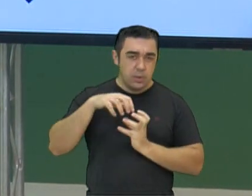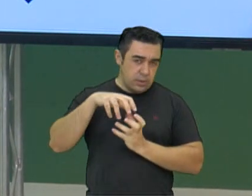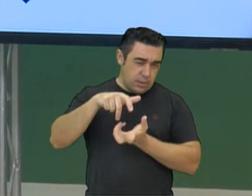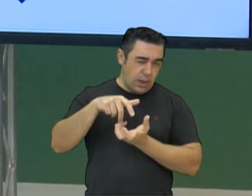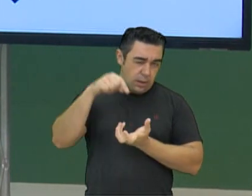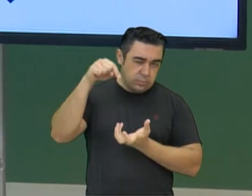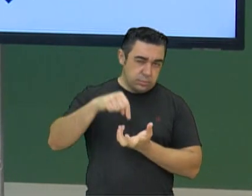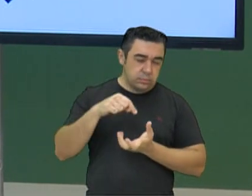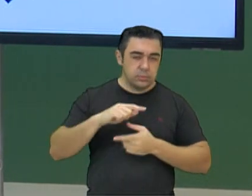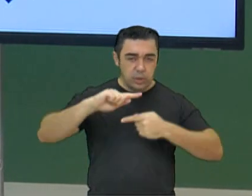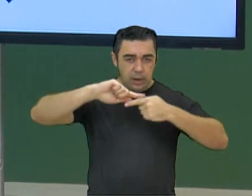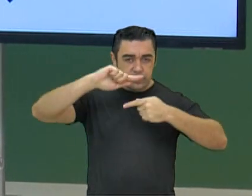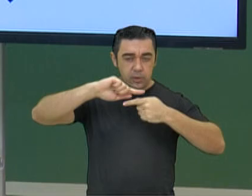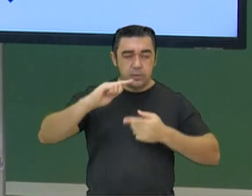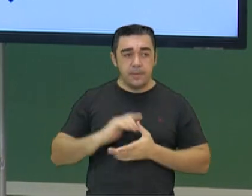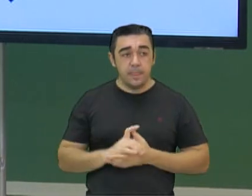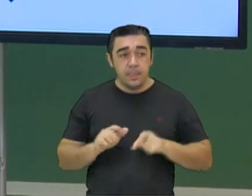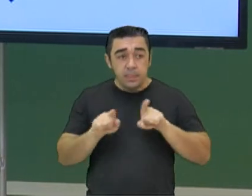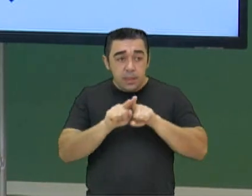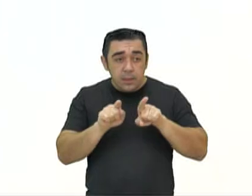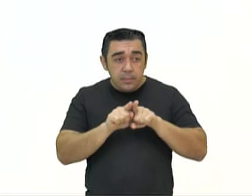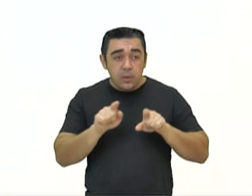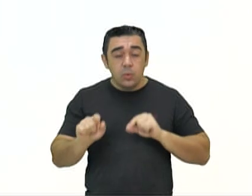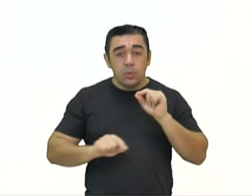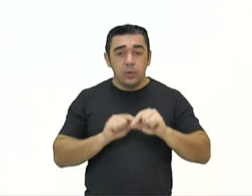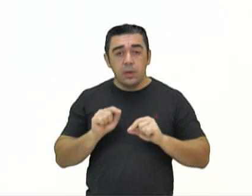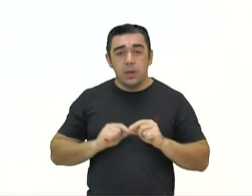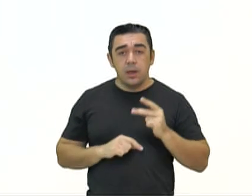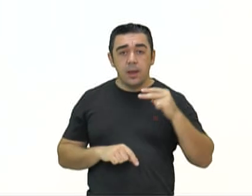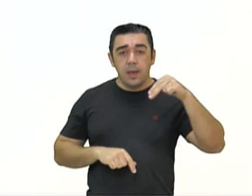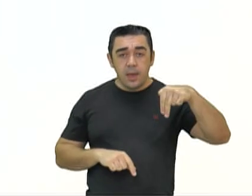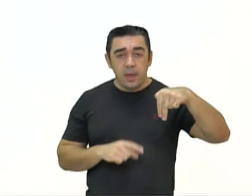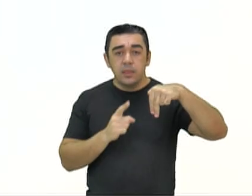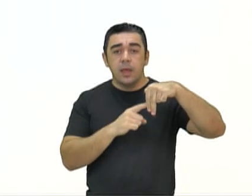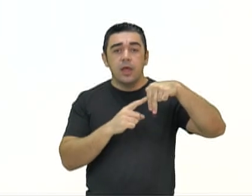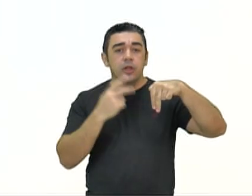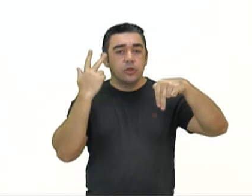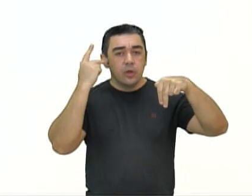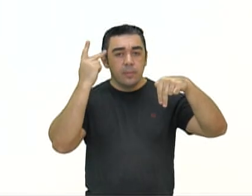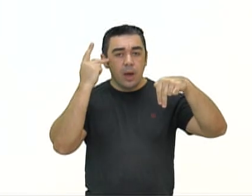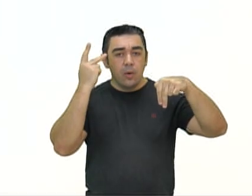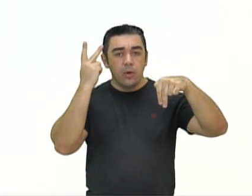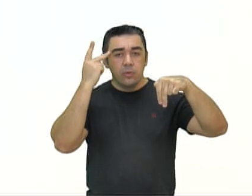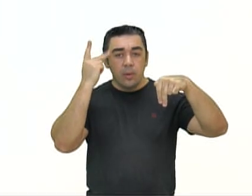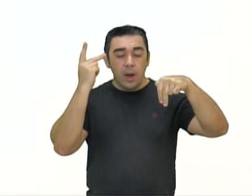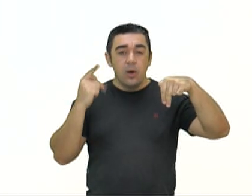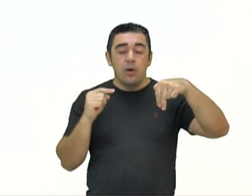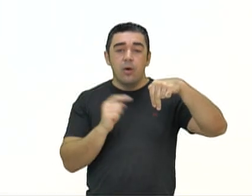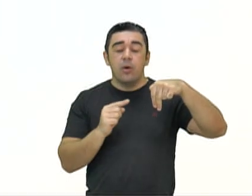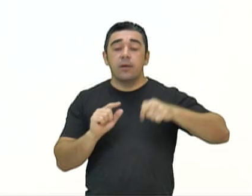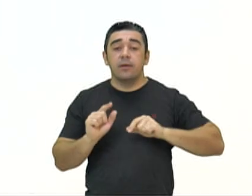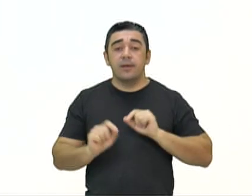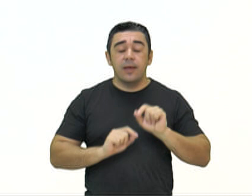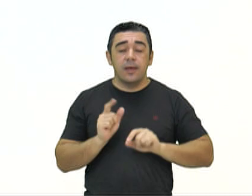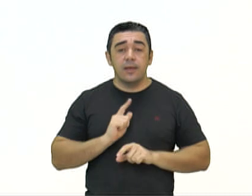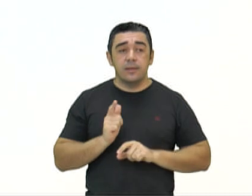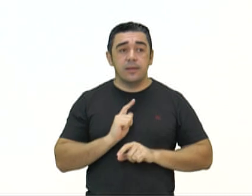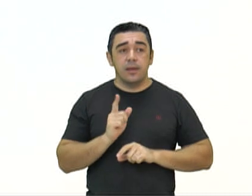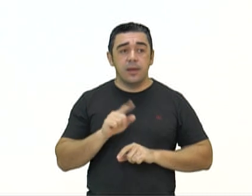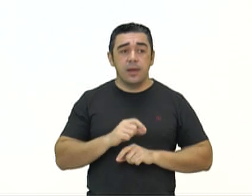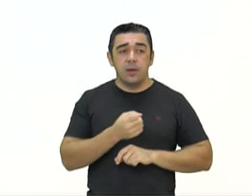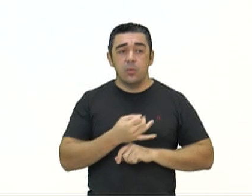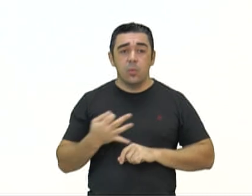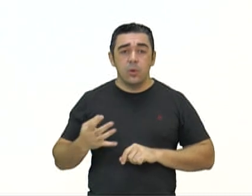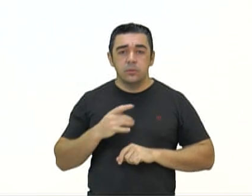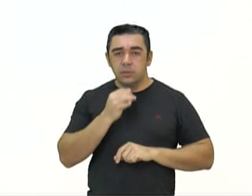Gente, o que nós temos aqui também? Força normal. A força normal, ela é uma força perpendicular à reação da compressão